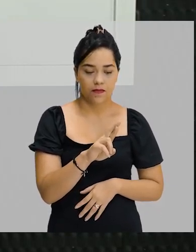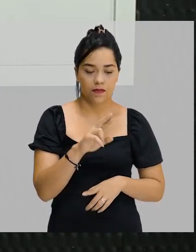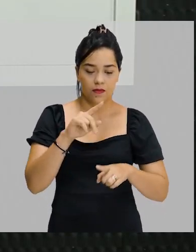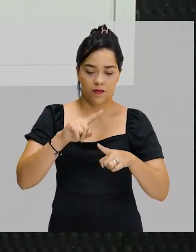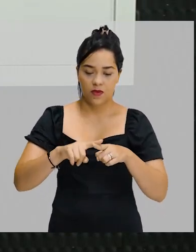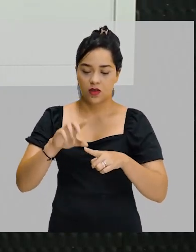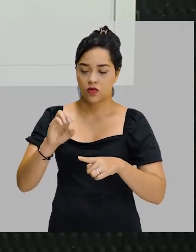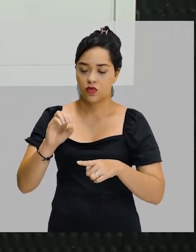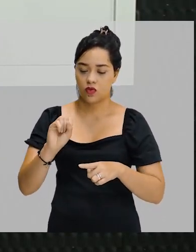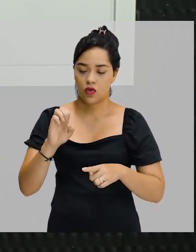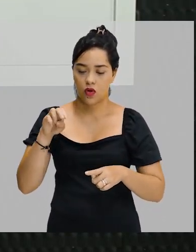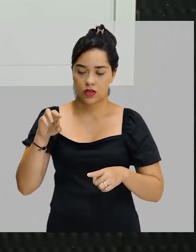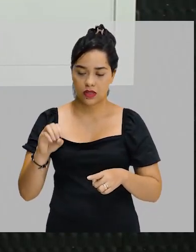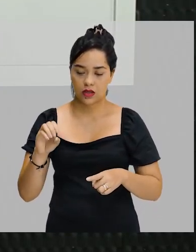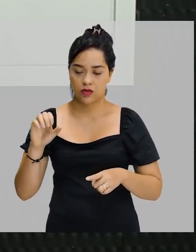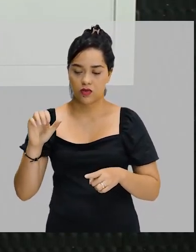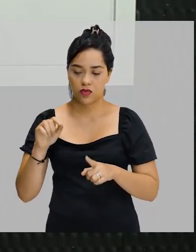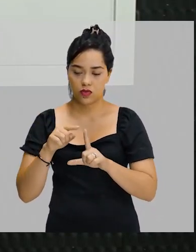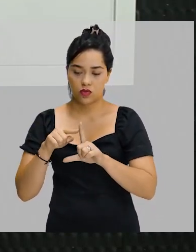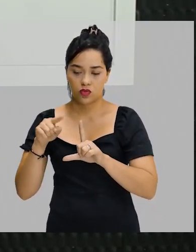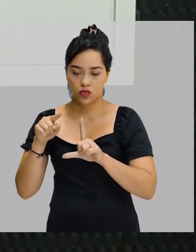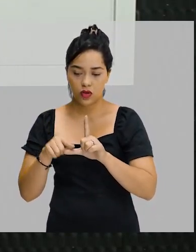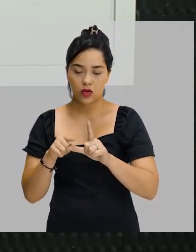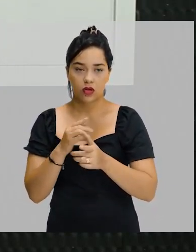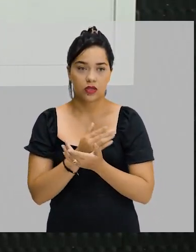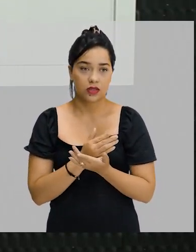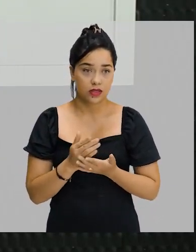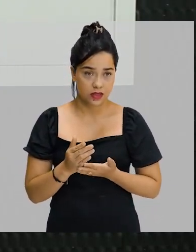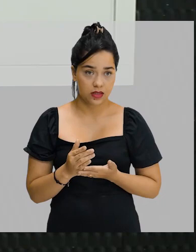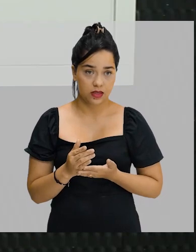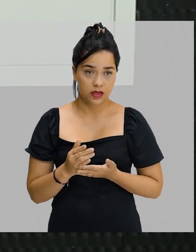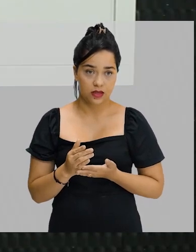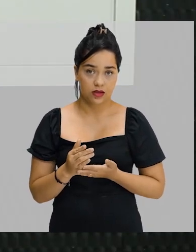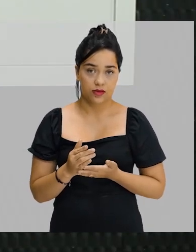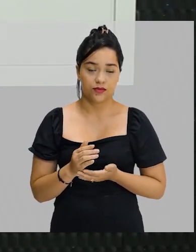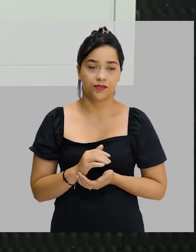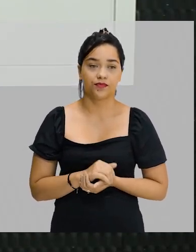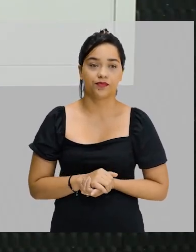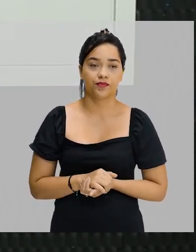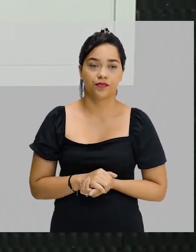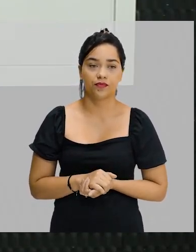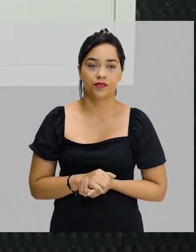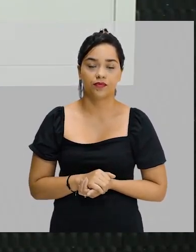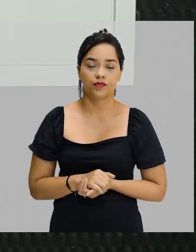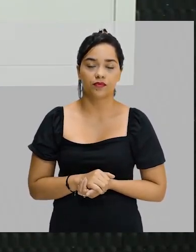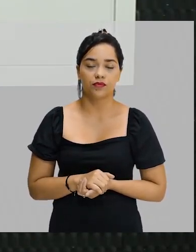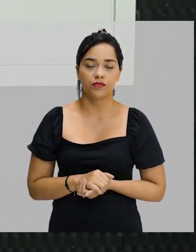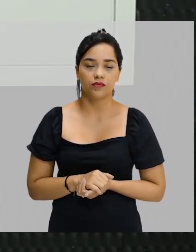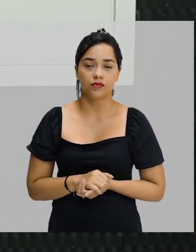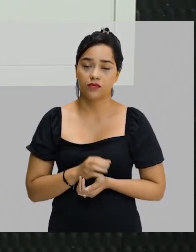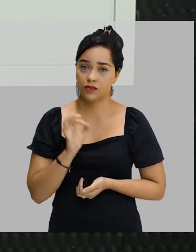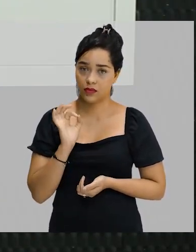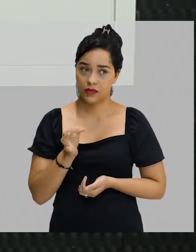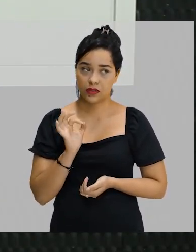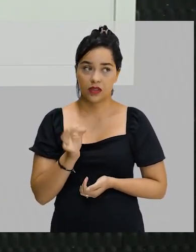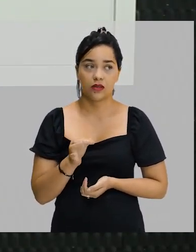vezes o cosseno do ângulo, né? No caso do ângulo inicial, que é o φ. Tá